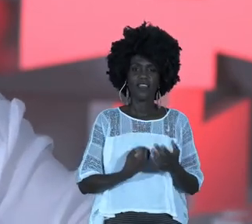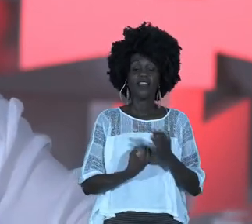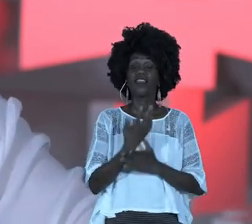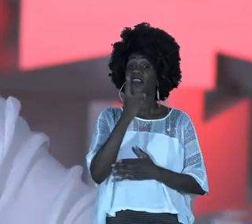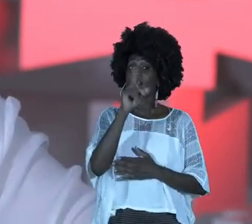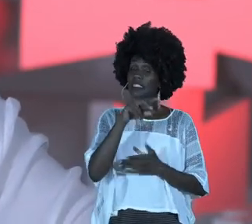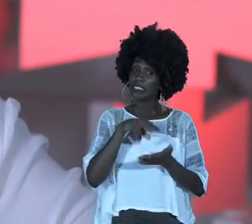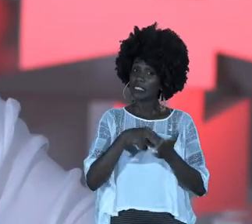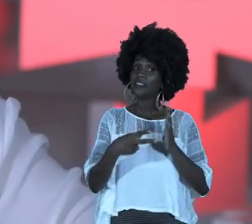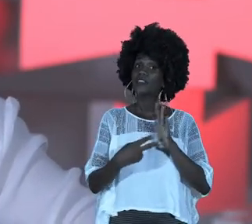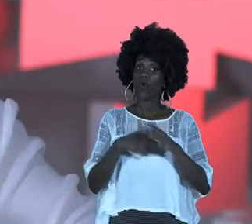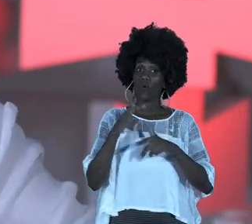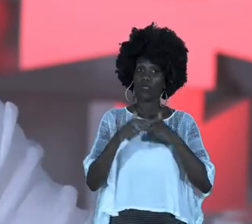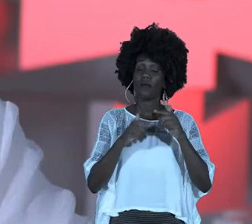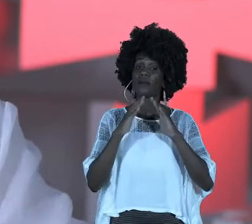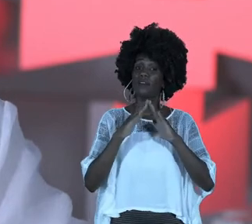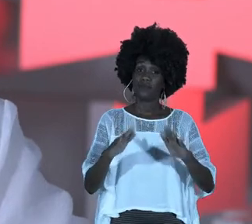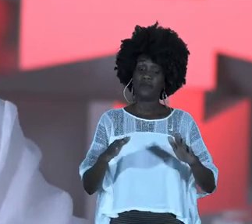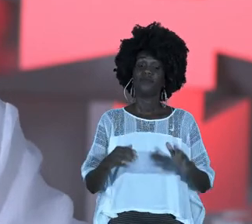trabalho.